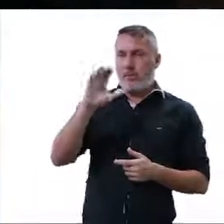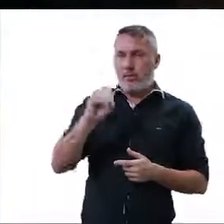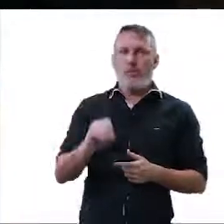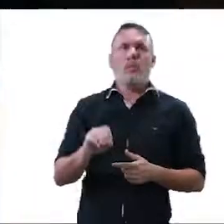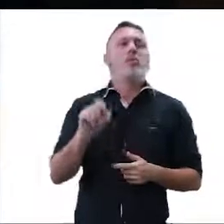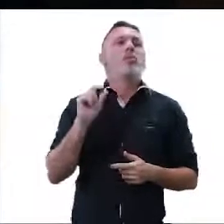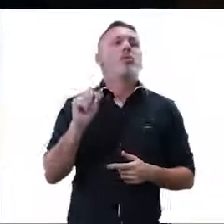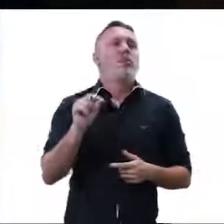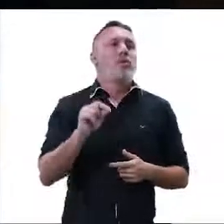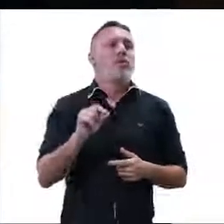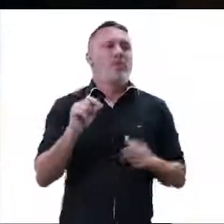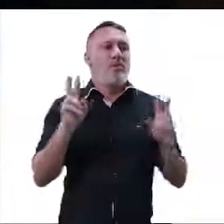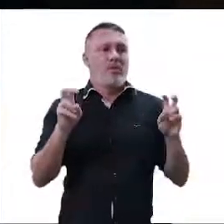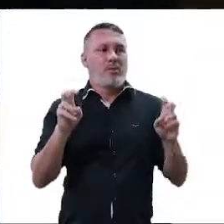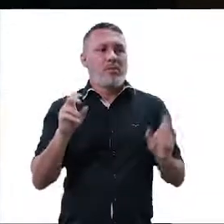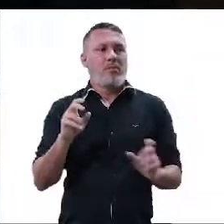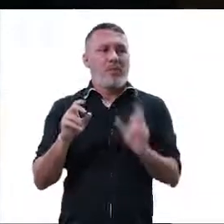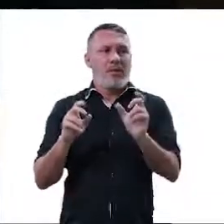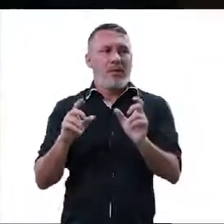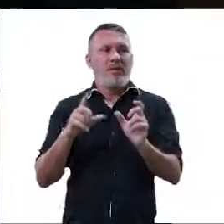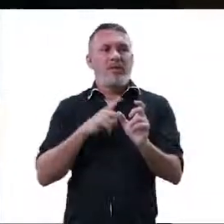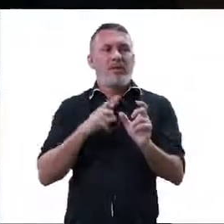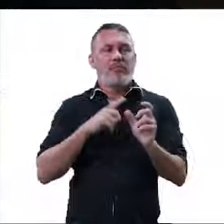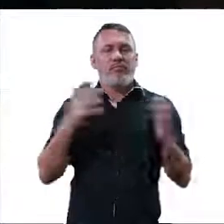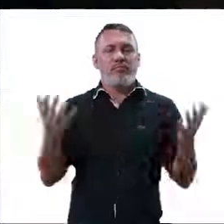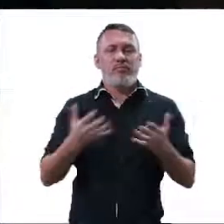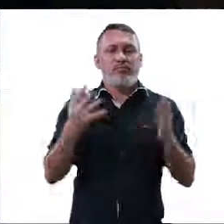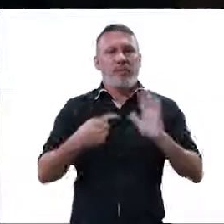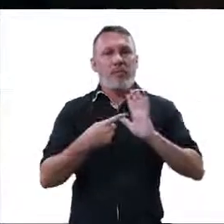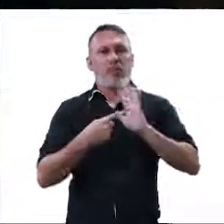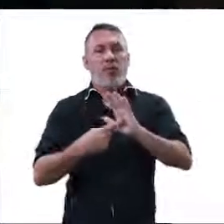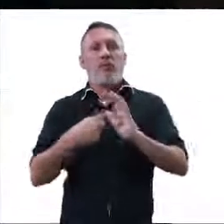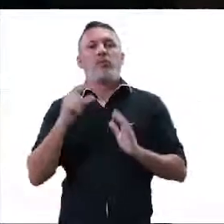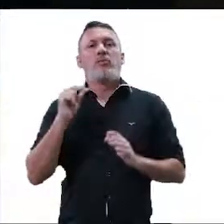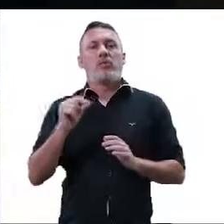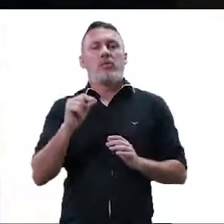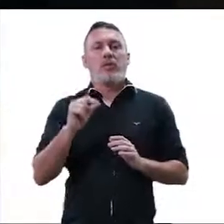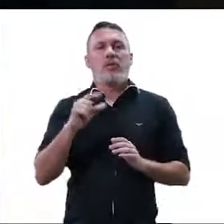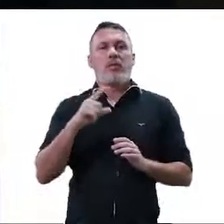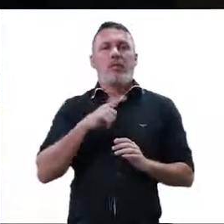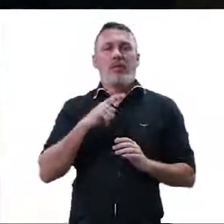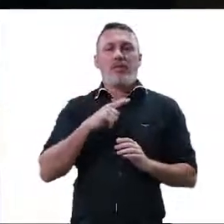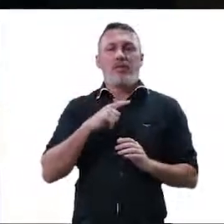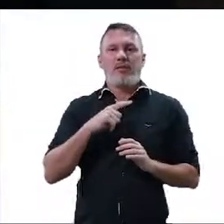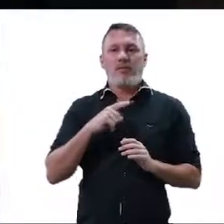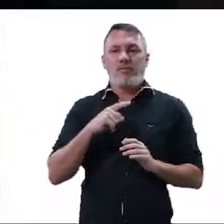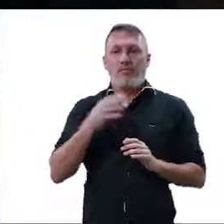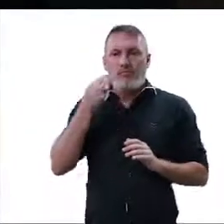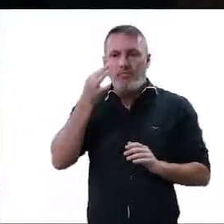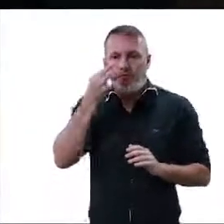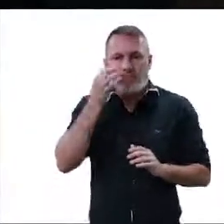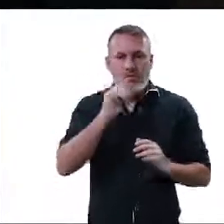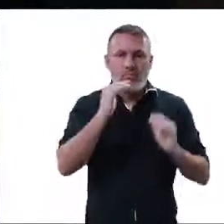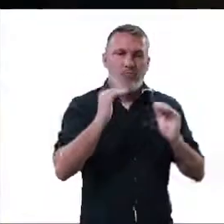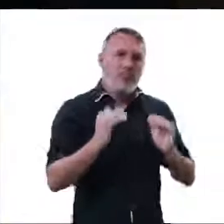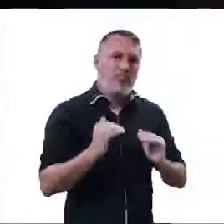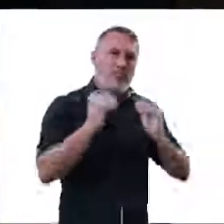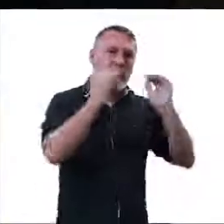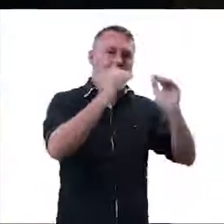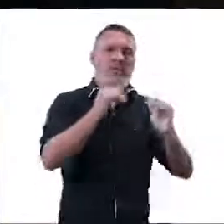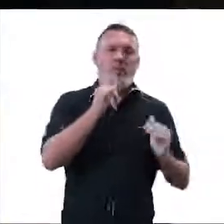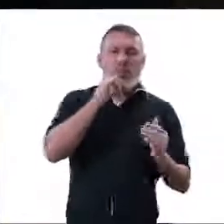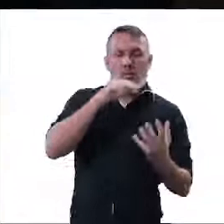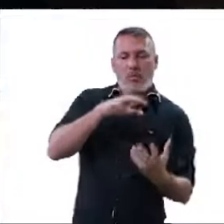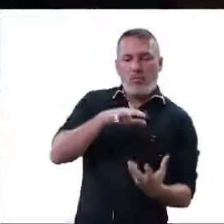Metafísico, o termo ele invoca a ideia de algo que está além da física. Então, do mundo